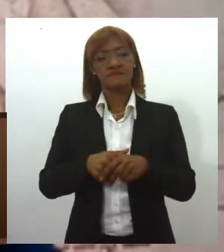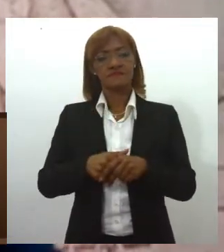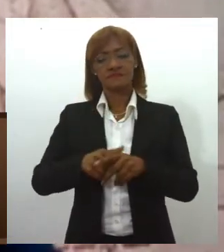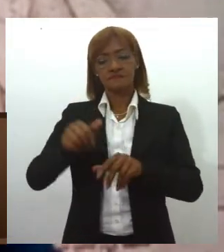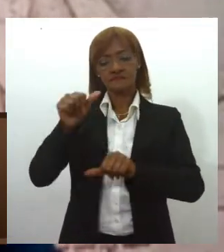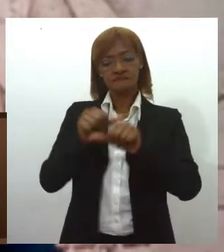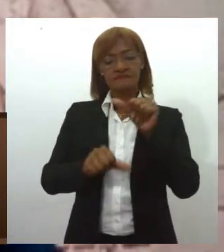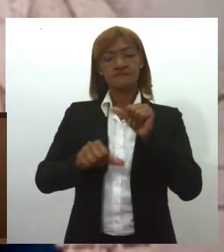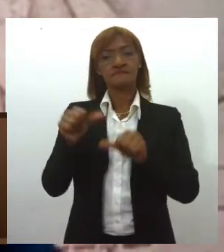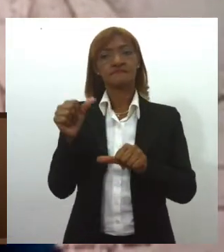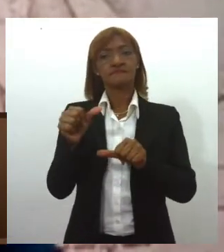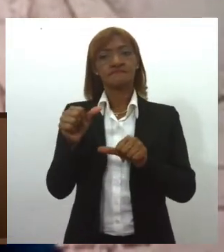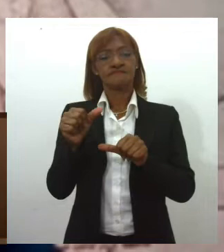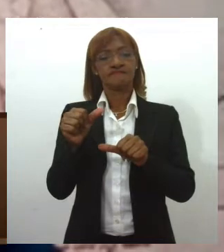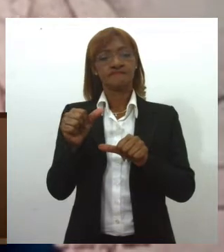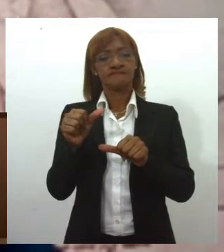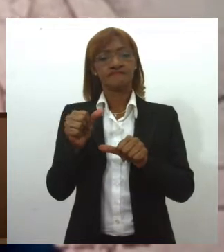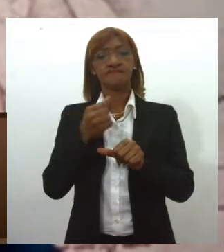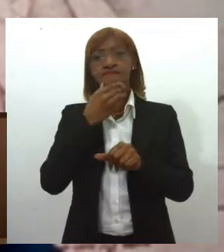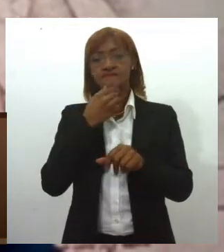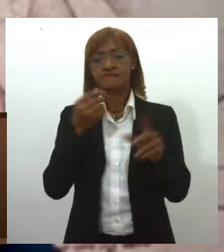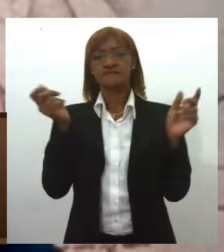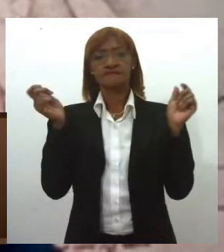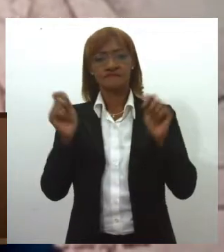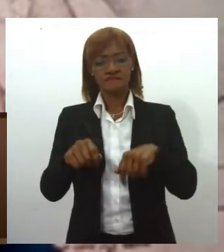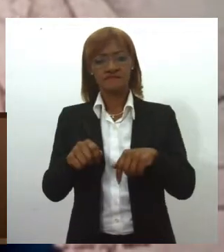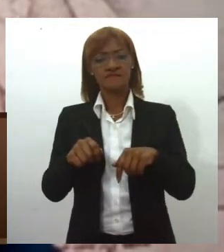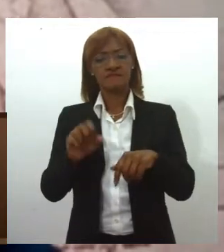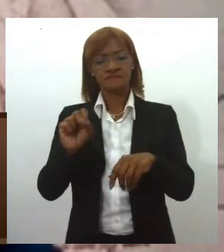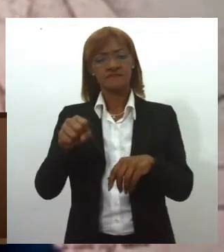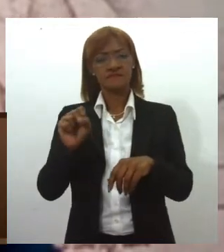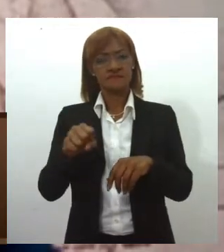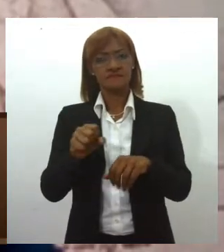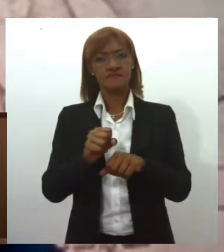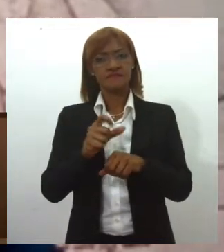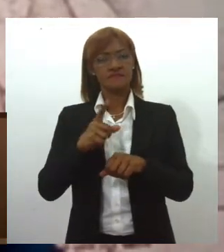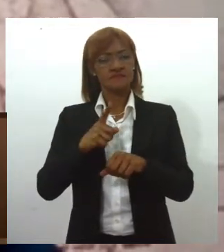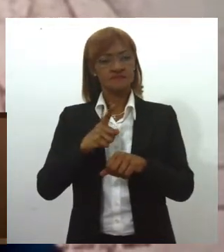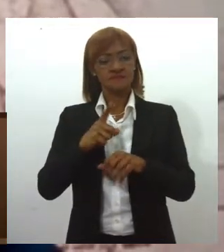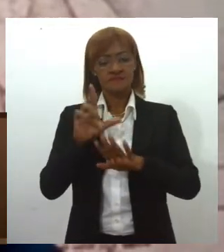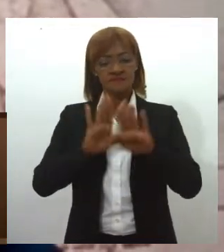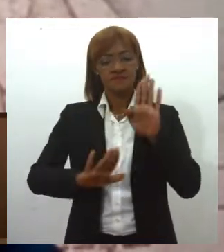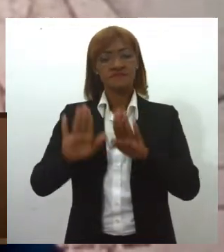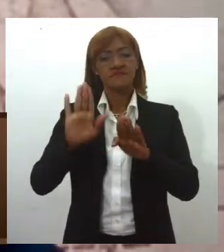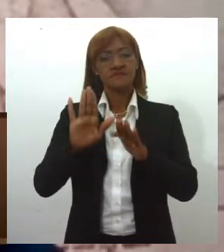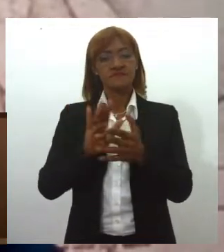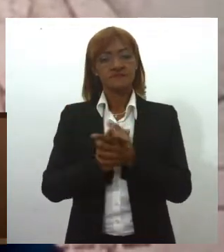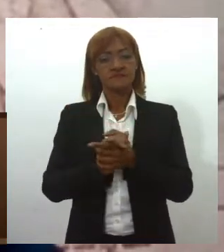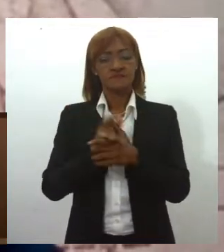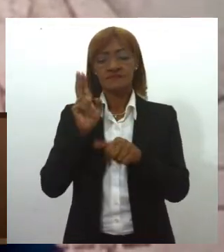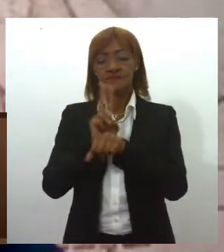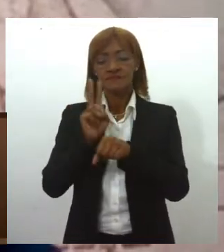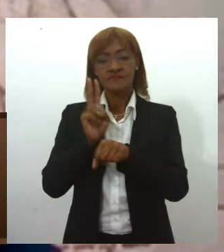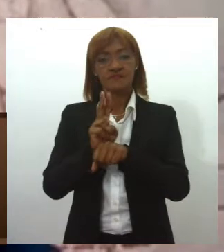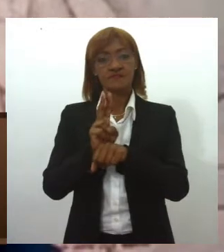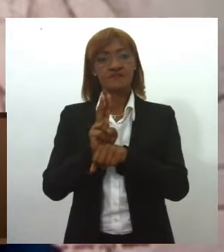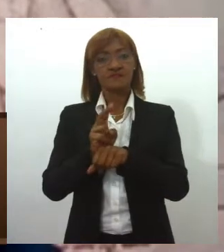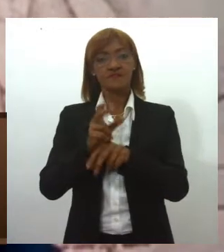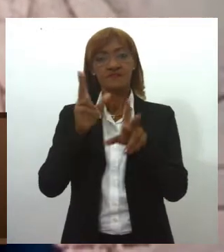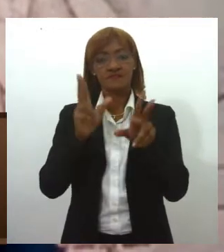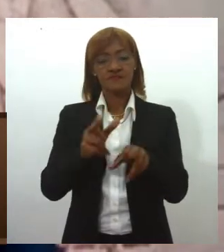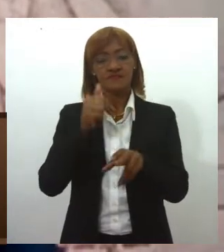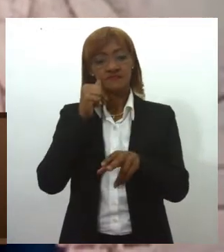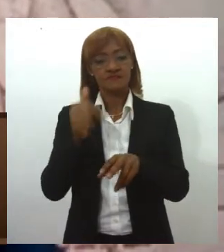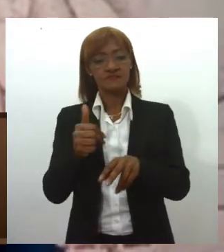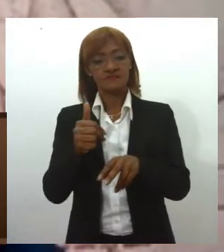isso reverta, e os homens possam se cuidar tanto quanto as mulheres. Não somente com relação a rastreamento de